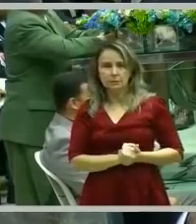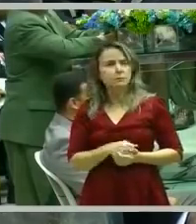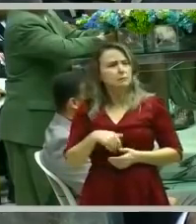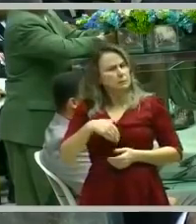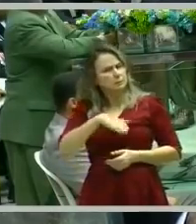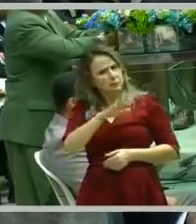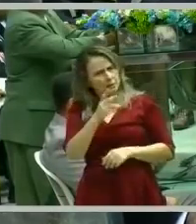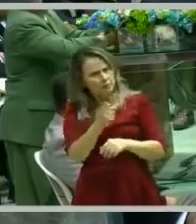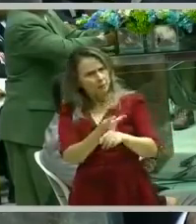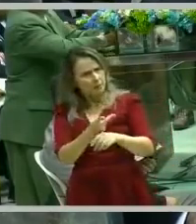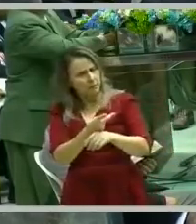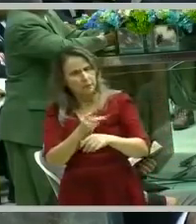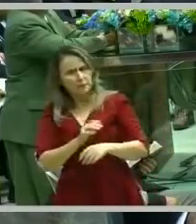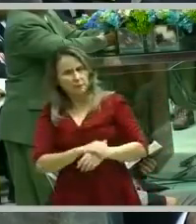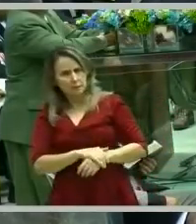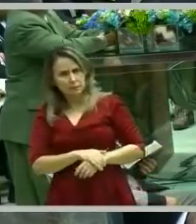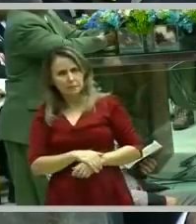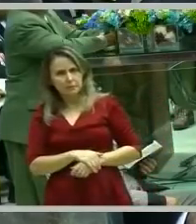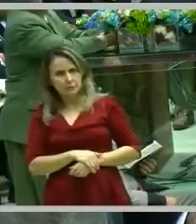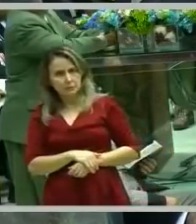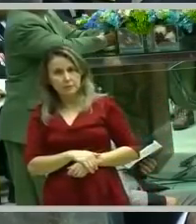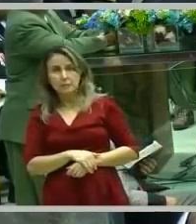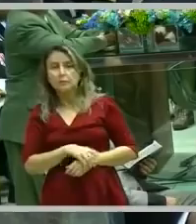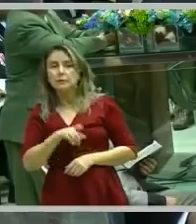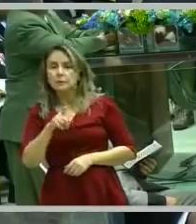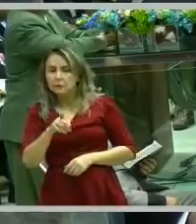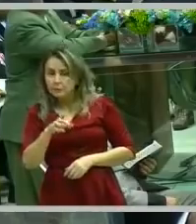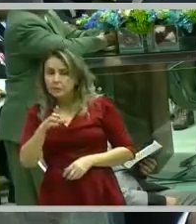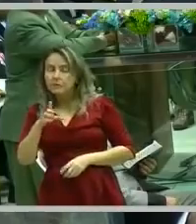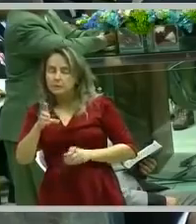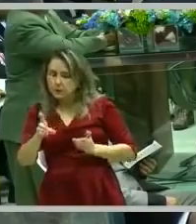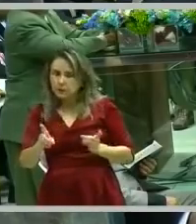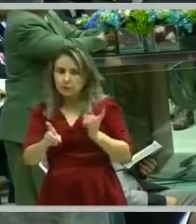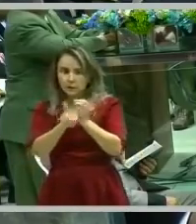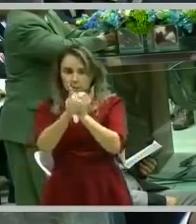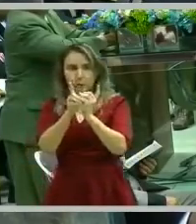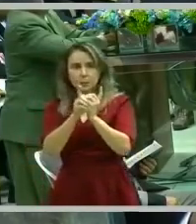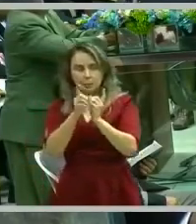qual é a igreja que não tem Eliabe? No dia que tu achar, me diz que eu vou contigo.